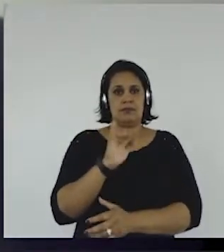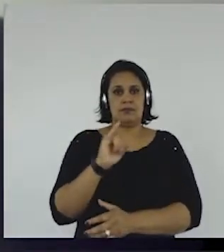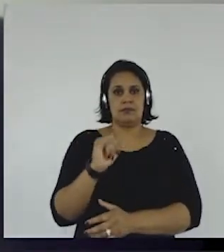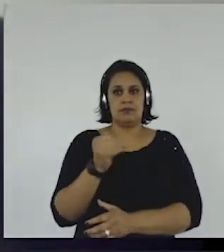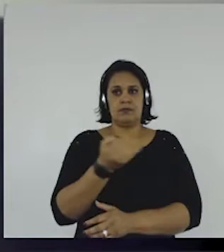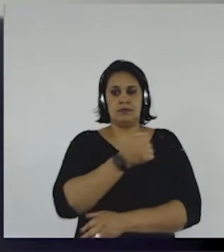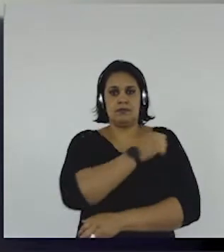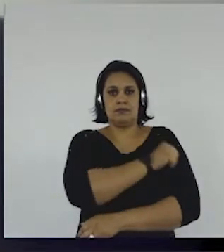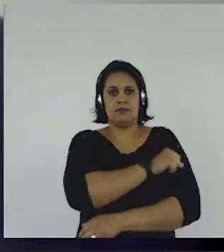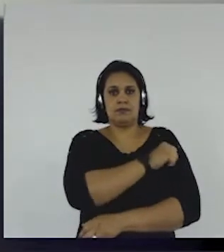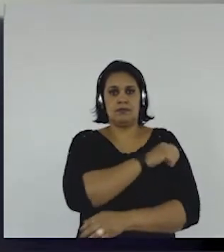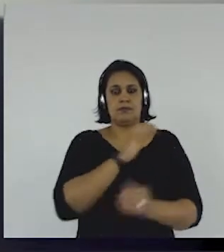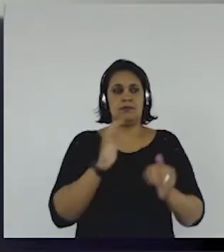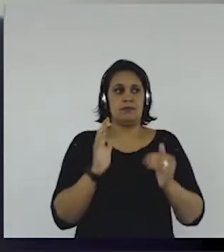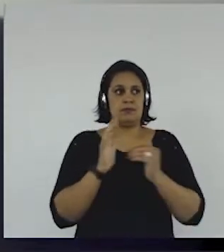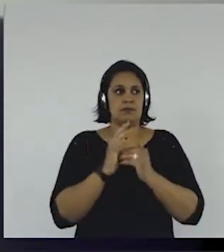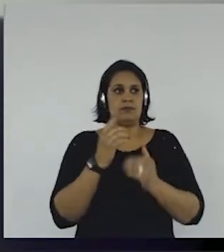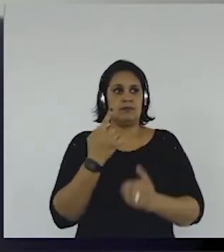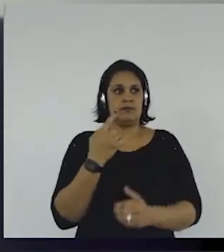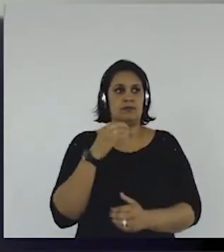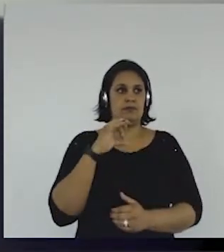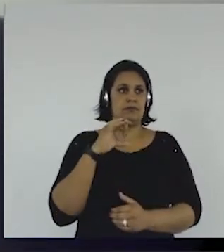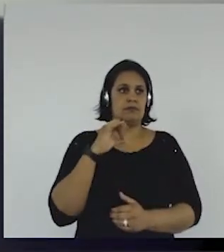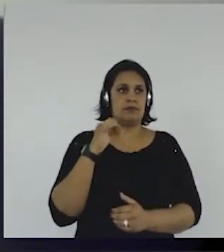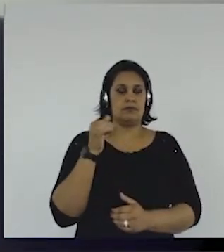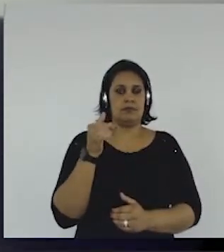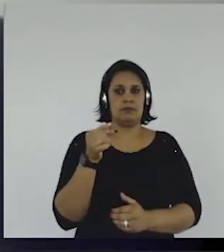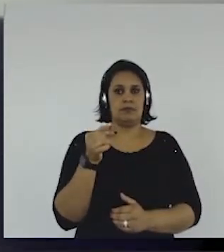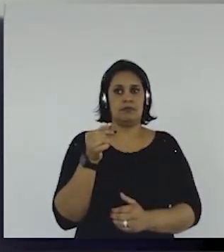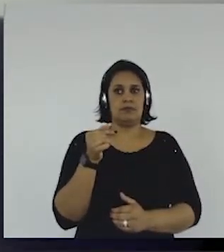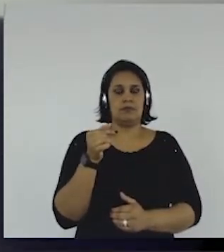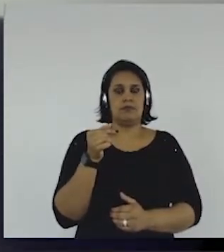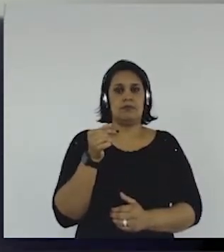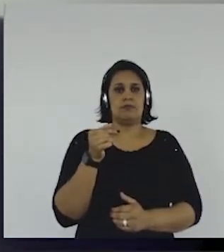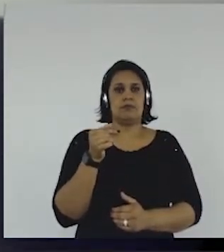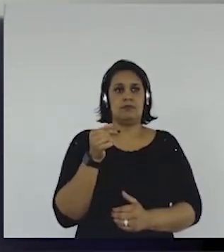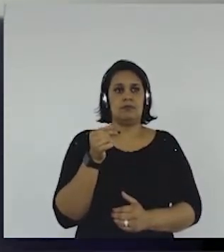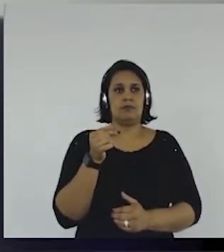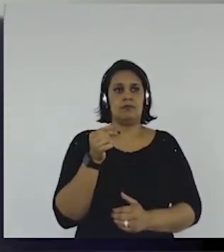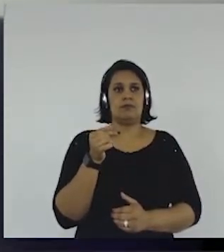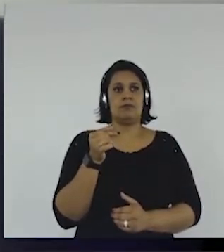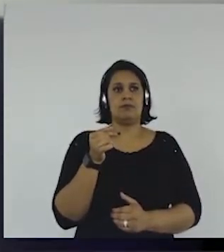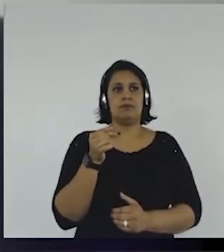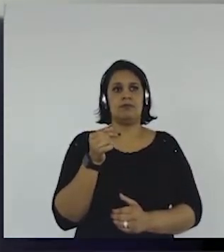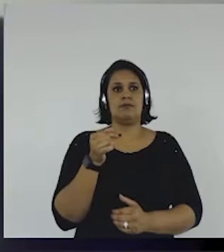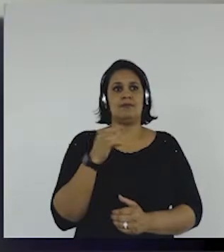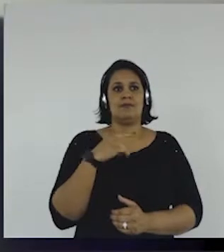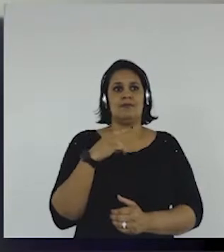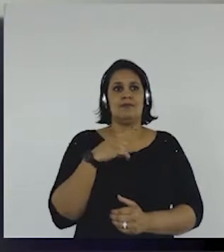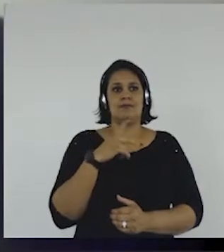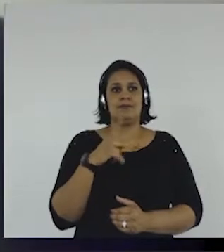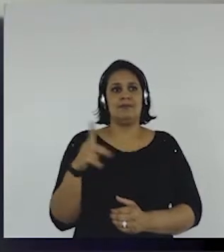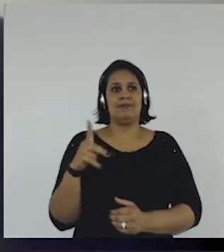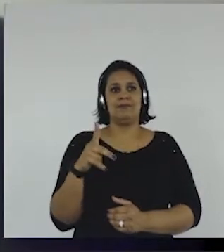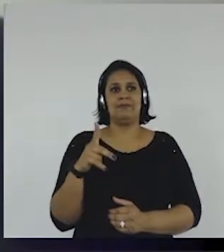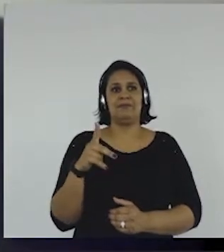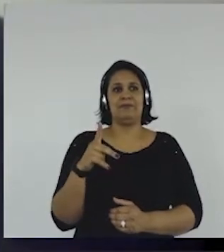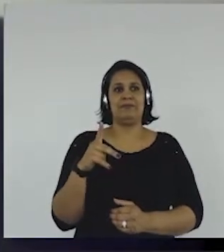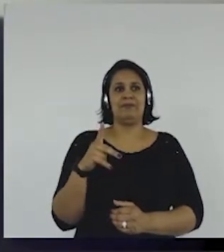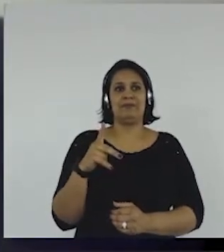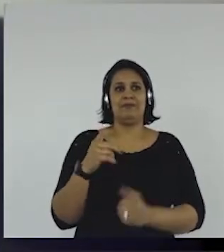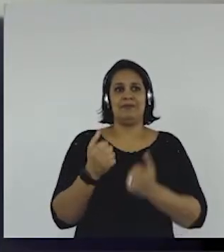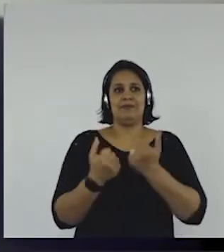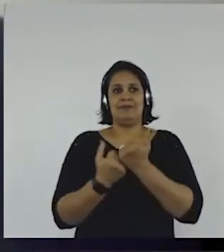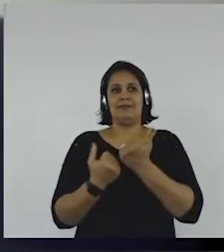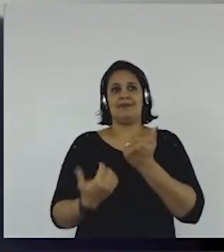desde 1997. Ele passou a vice-presidente suplente do Tribunal